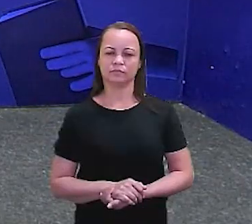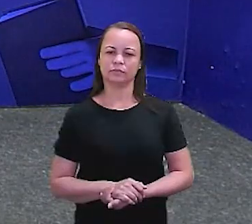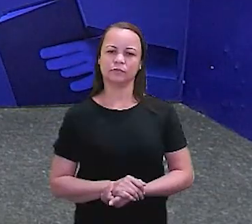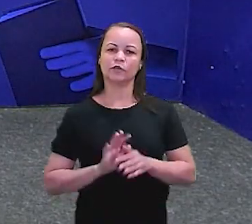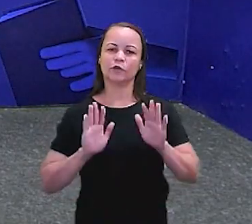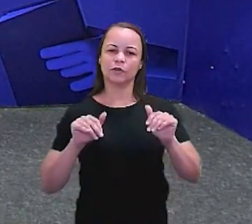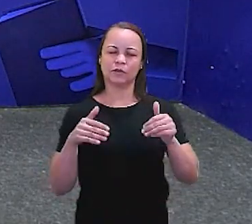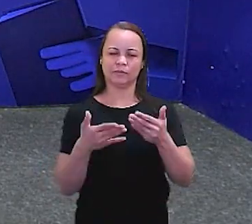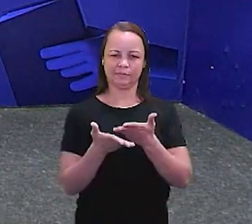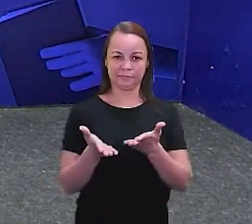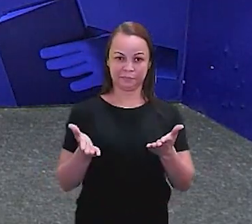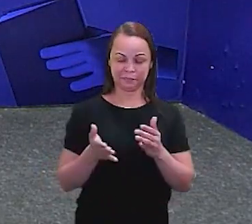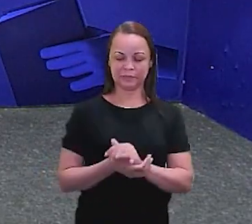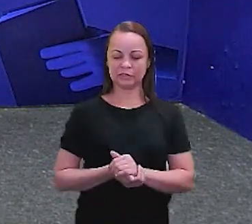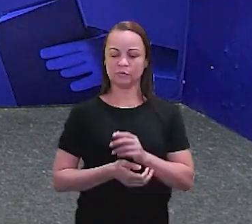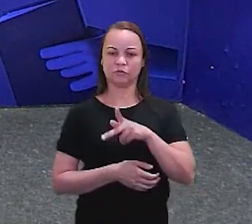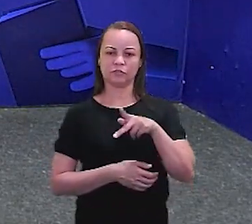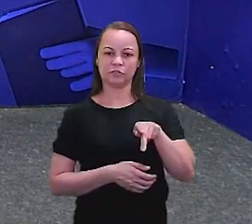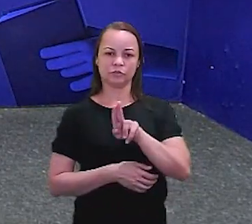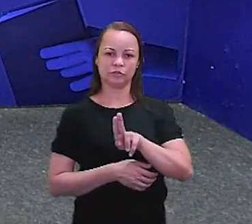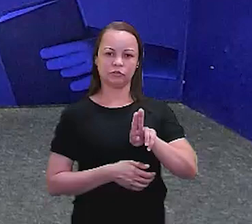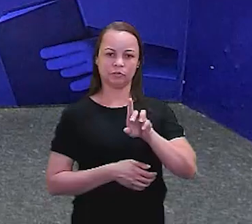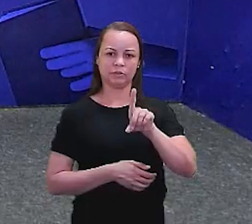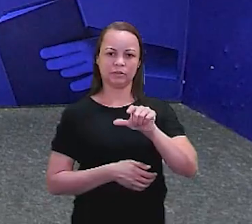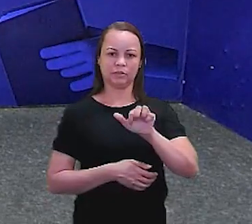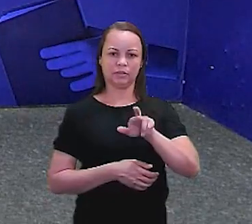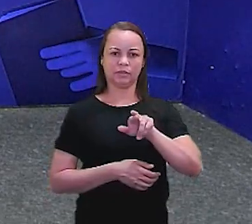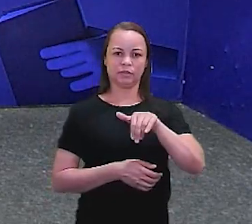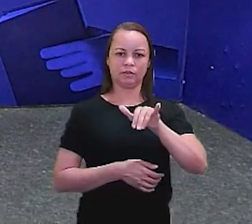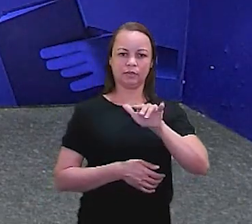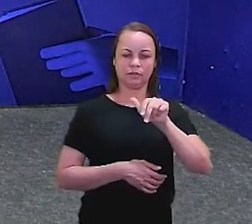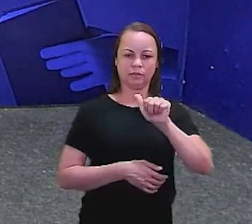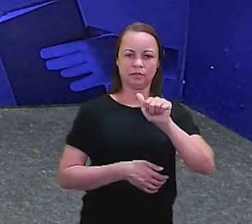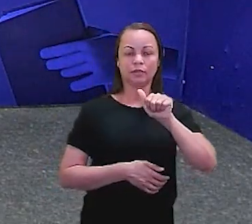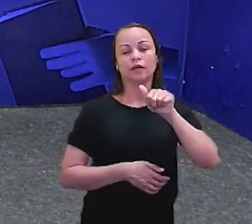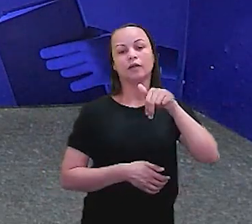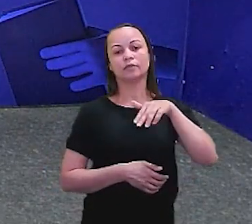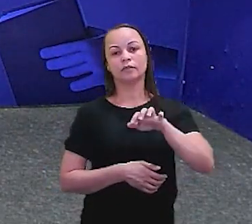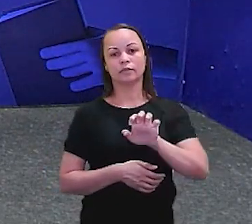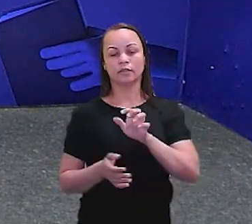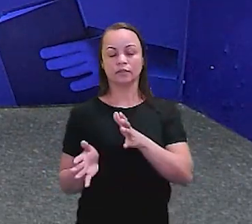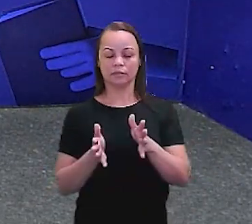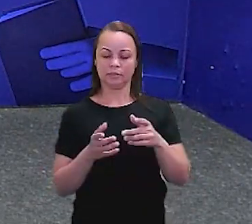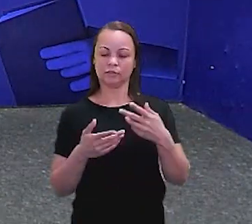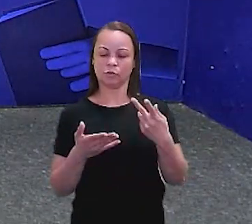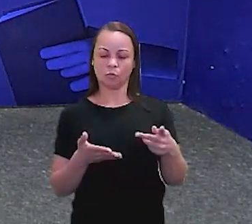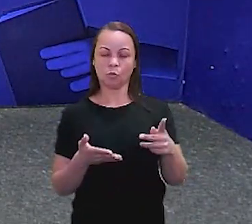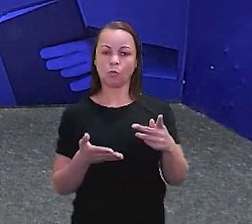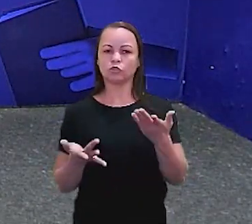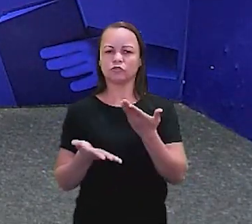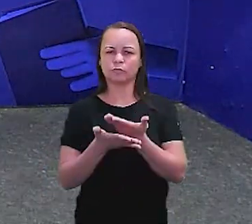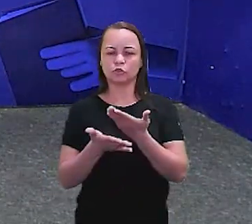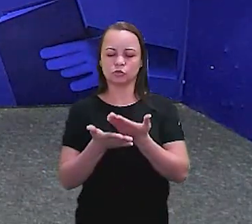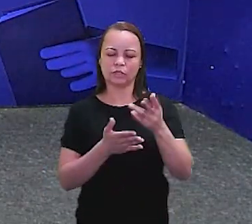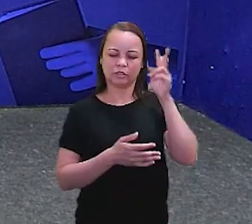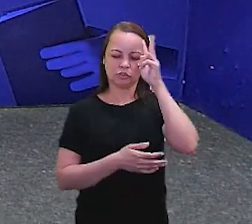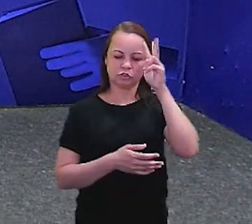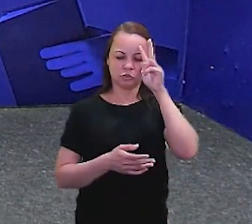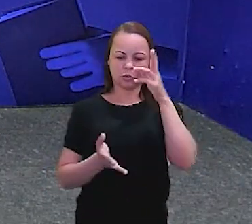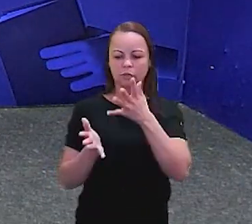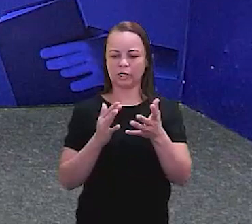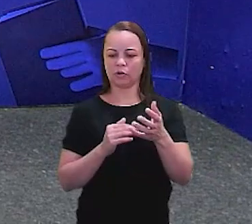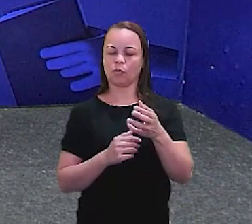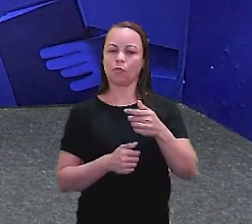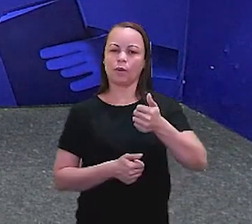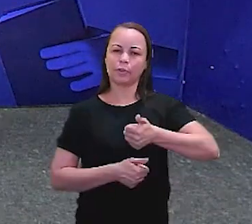Olá para todos, sou a professora Darilane e hoje vamos estudar História. Hoje vamos conhecer as condições de trabalho no Brasil na Primeira República. Lembrando